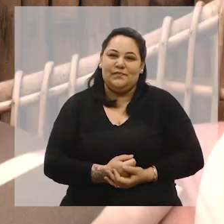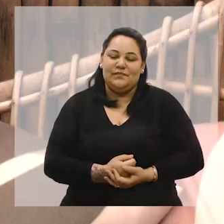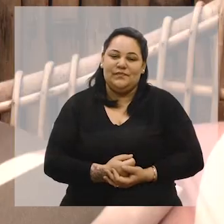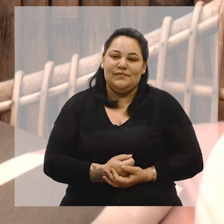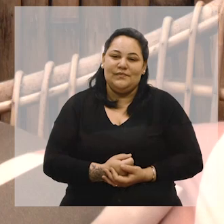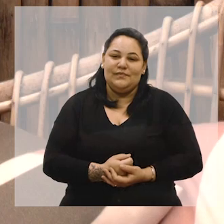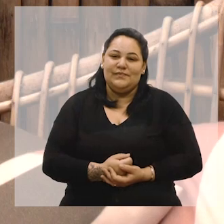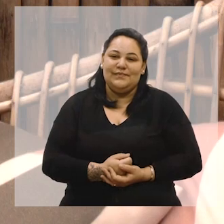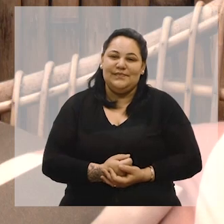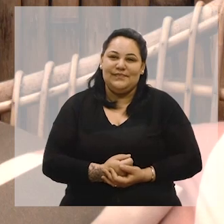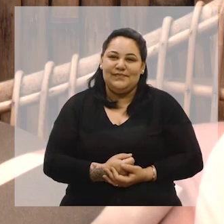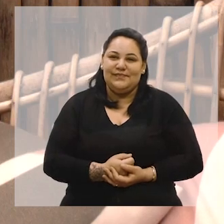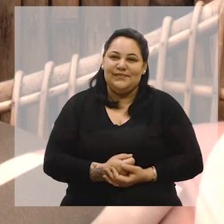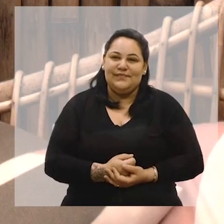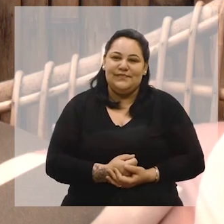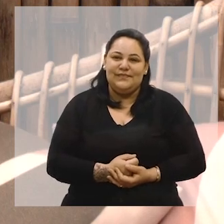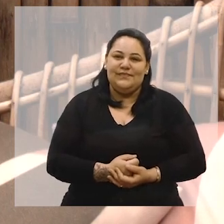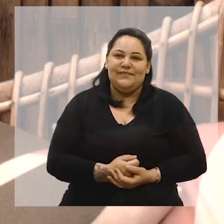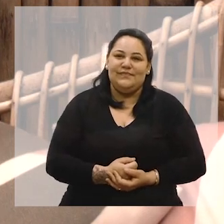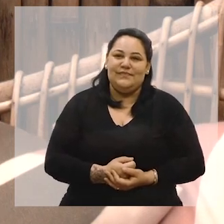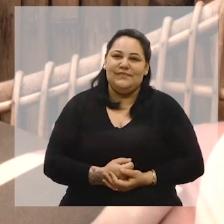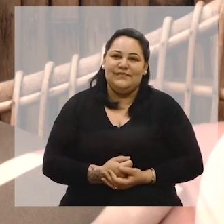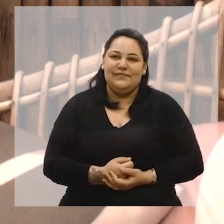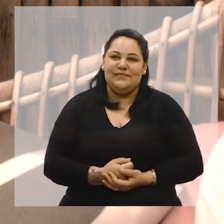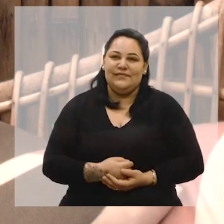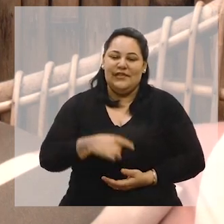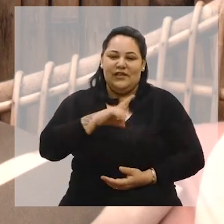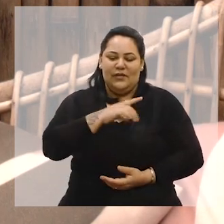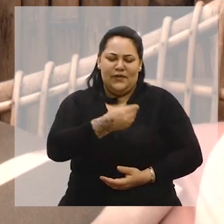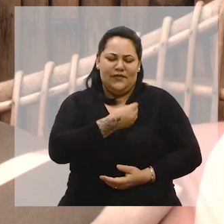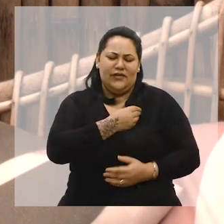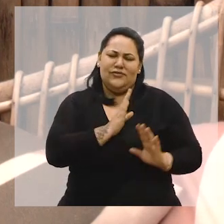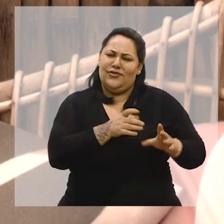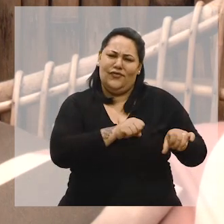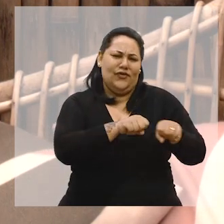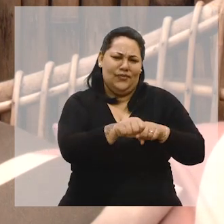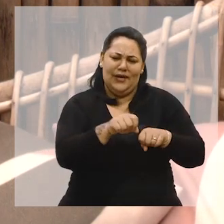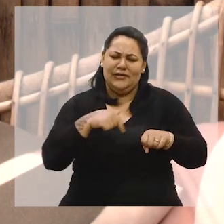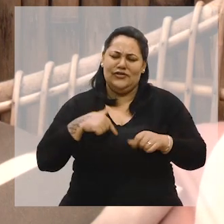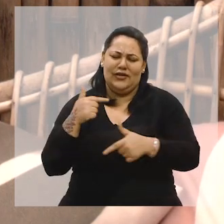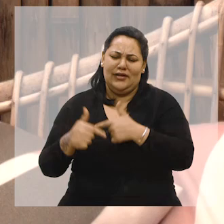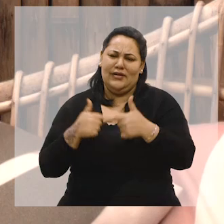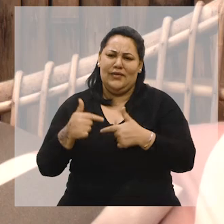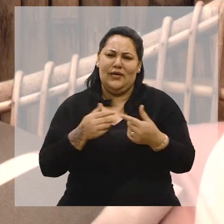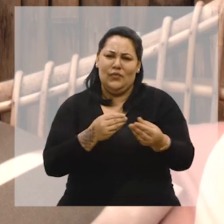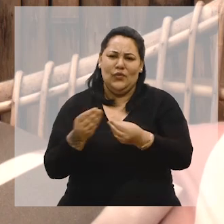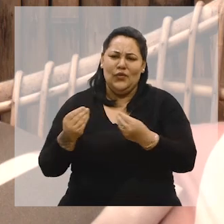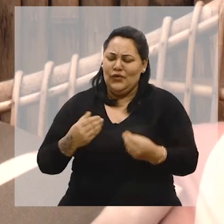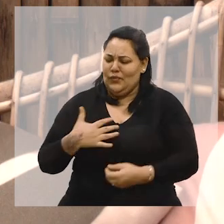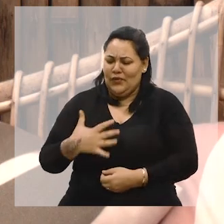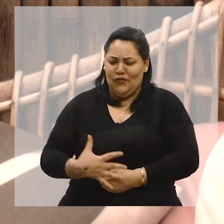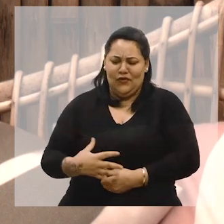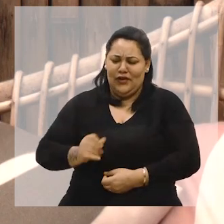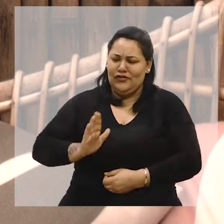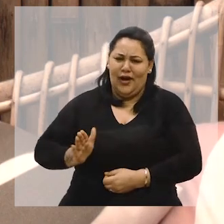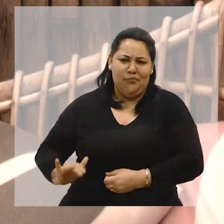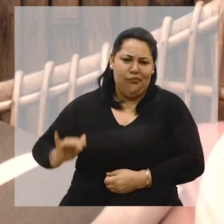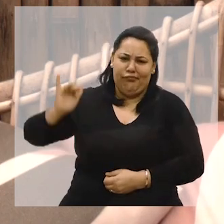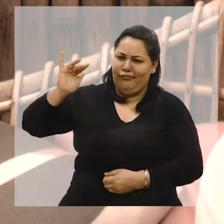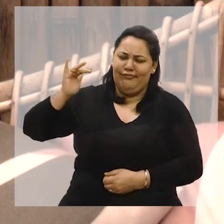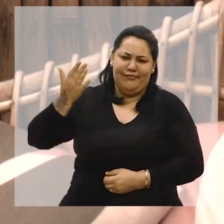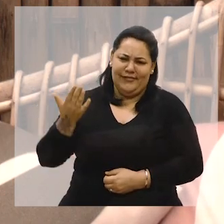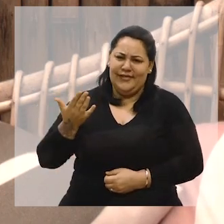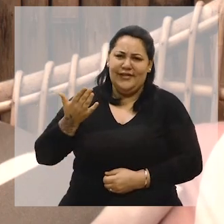acho que, é muito... Eu tenho uma vida, assim, eu já me formei, já trabalhei um monte, meus filhos já estão